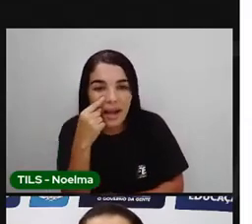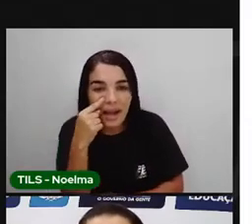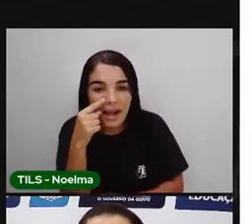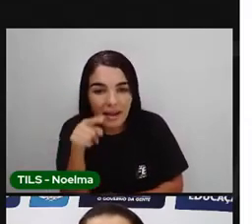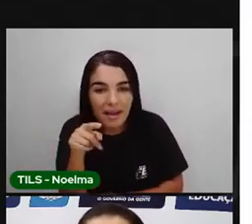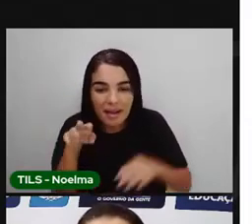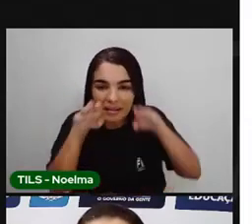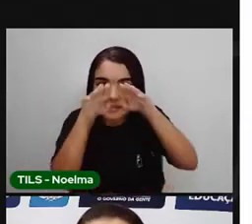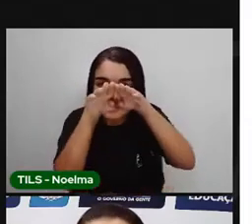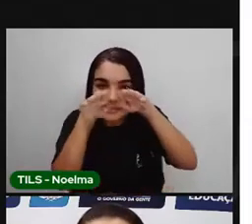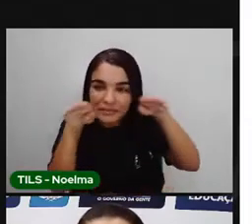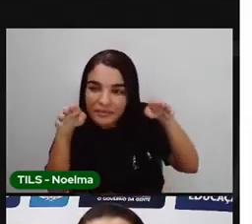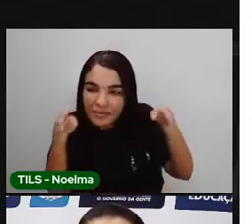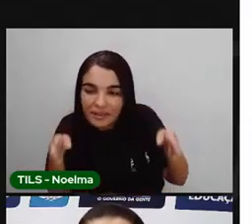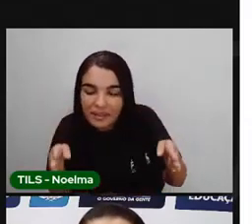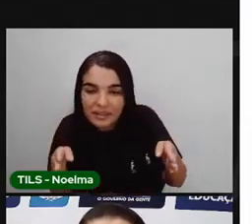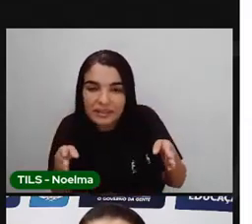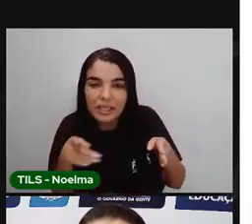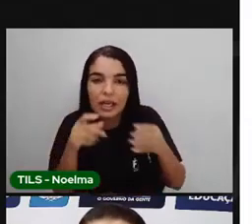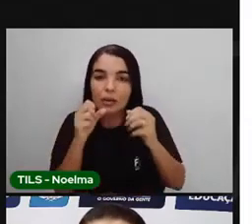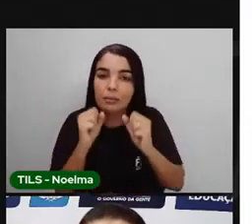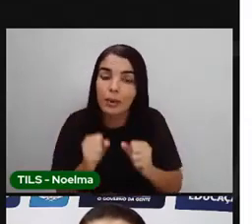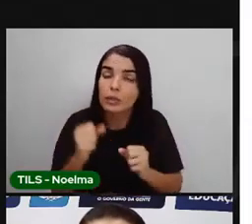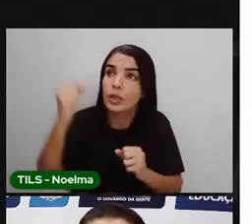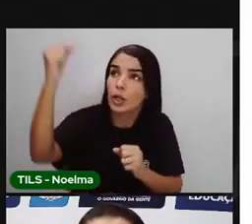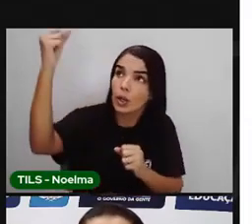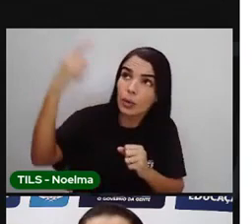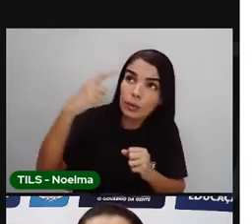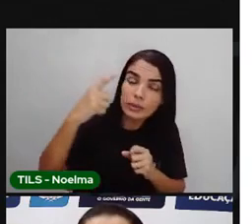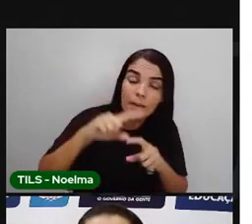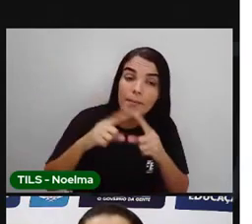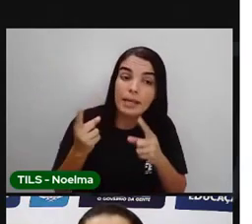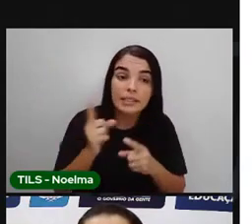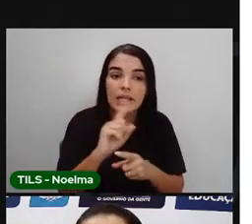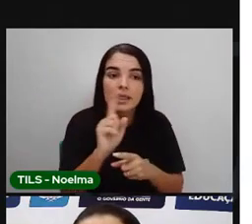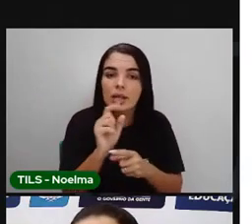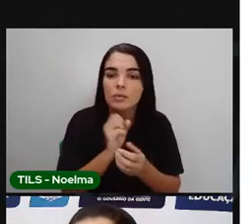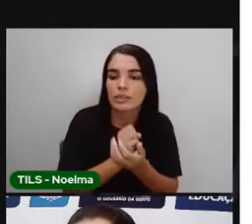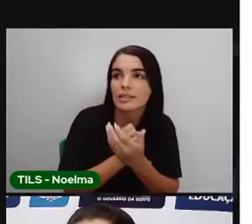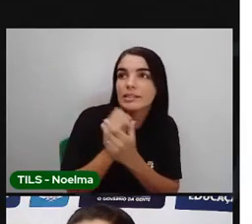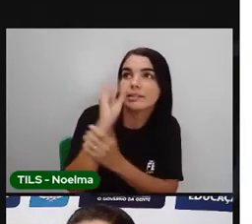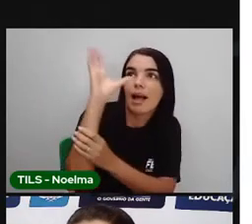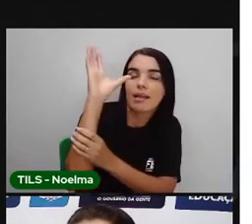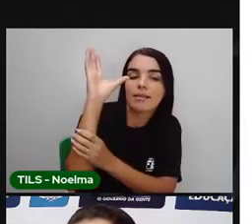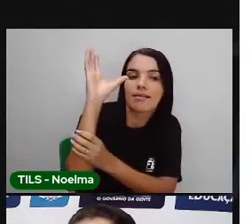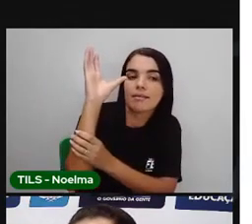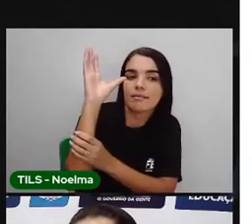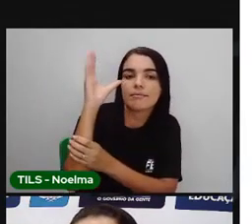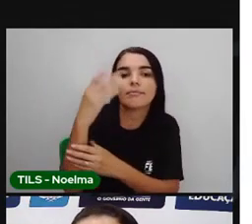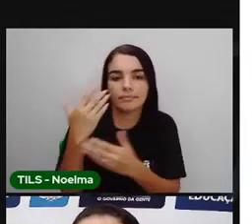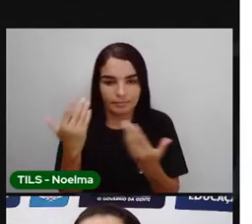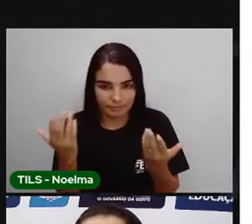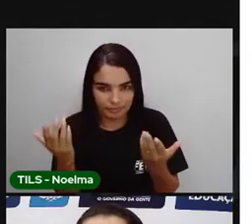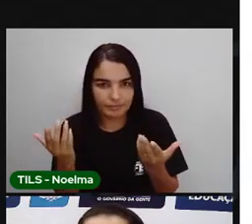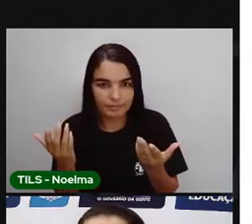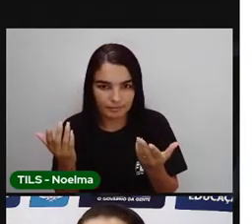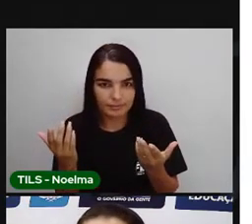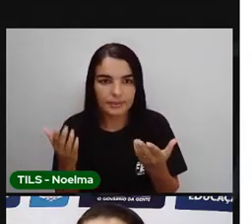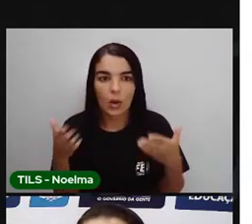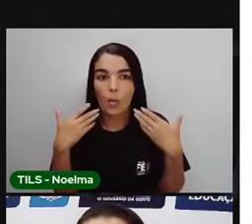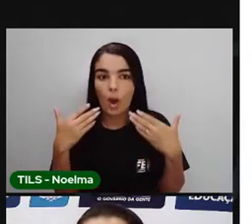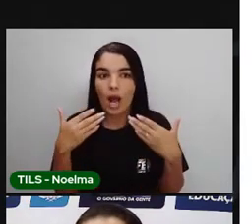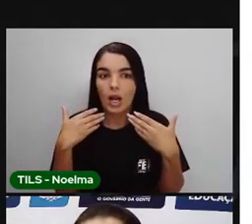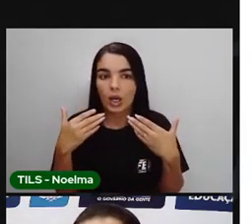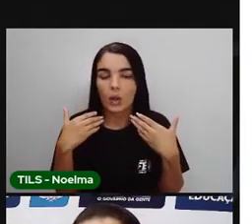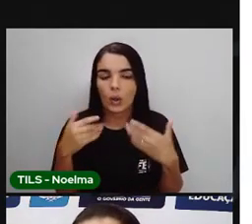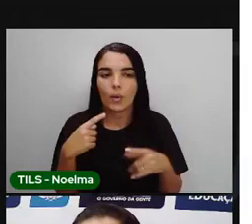Para permitir a passagem da luz solar, mas ela não permite a saída do